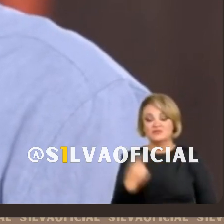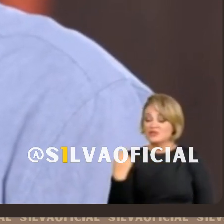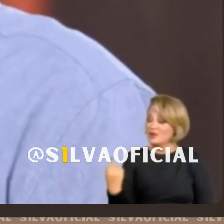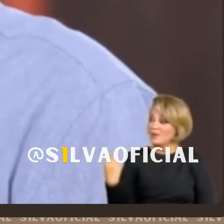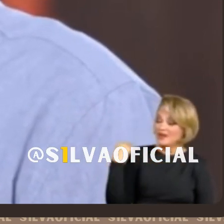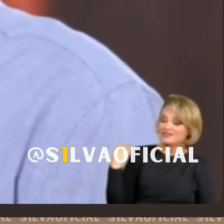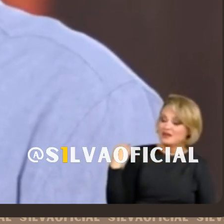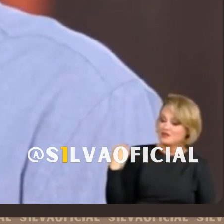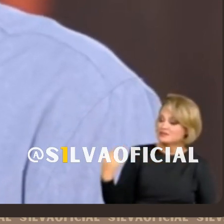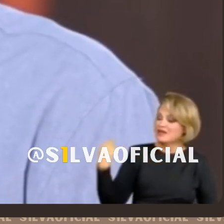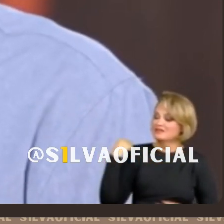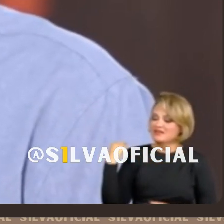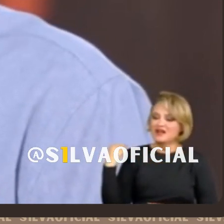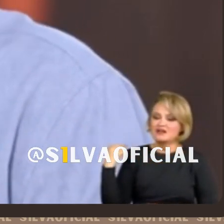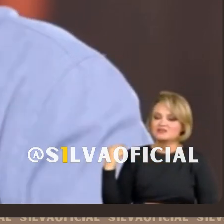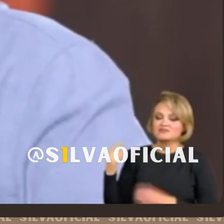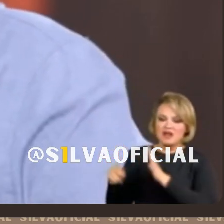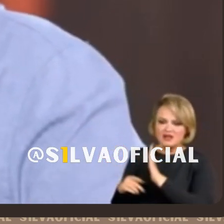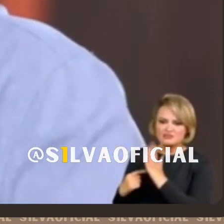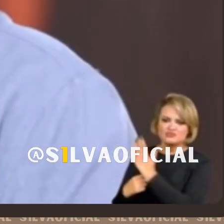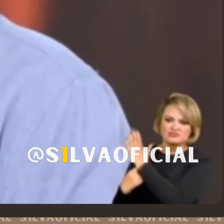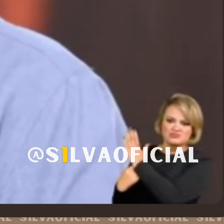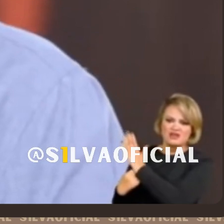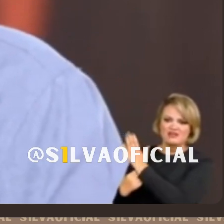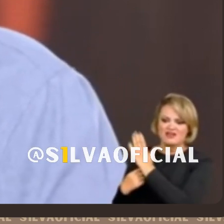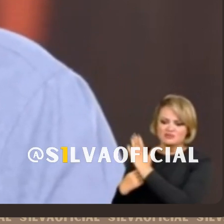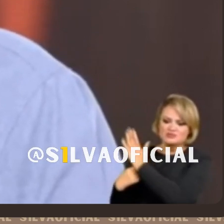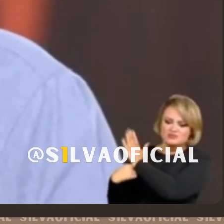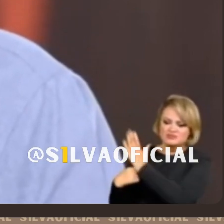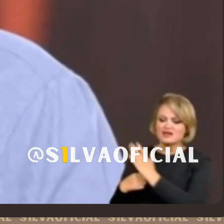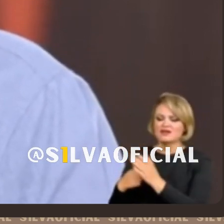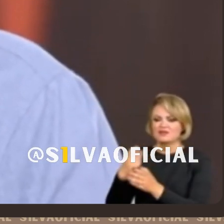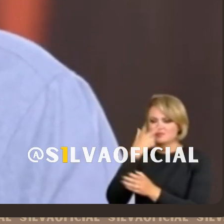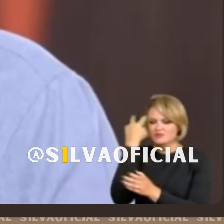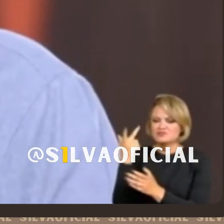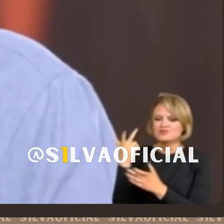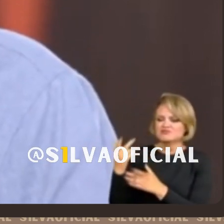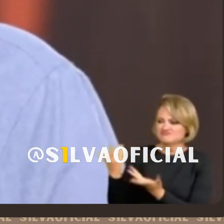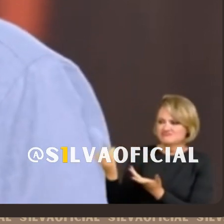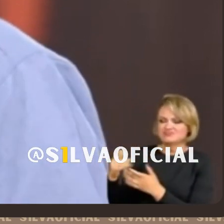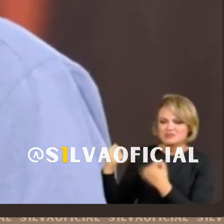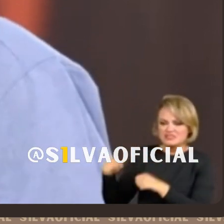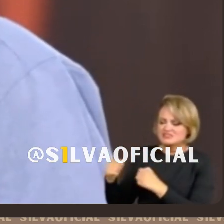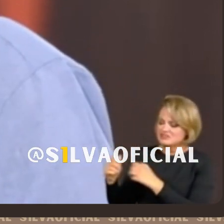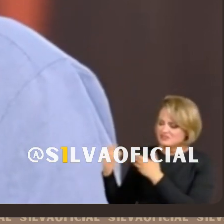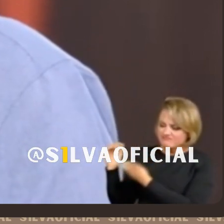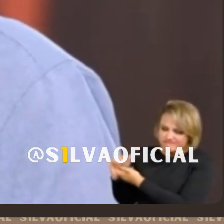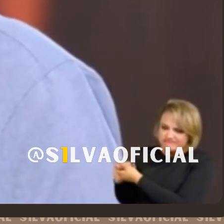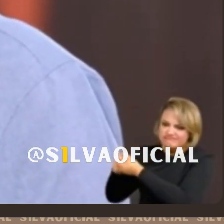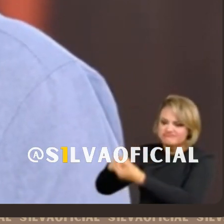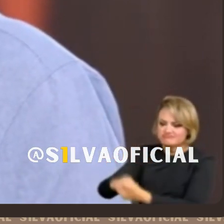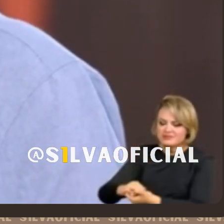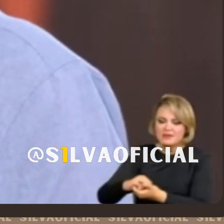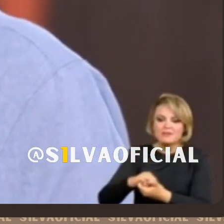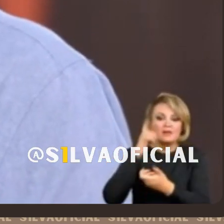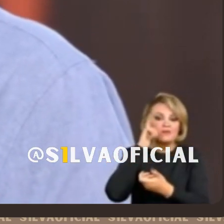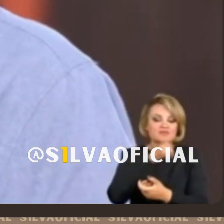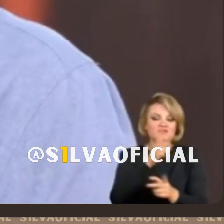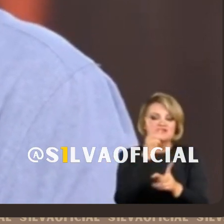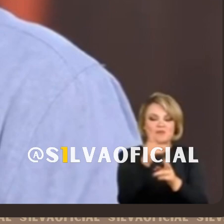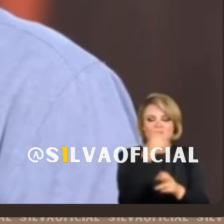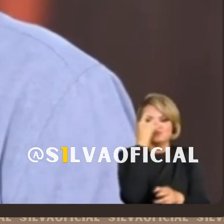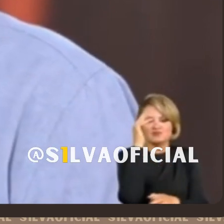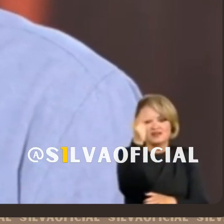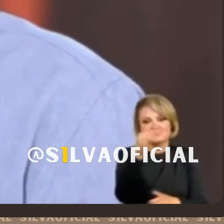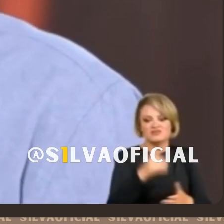gente, trazer ele para próximo da gente, para a gente alcançar aquele que está na frente. A gente não quer voltar para trás. A gente não